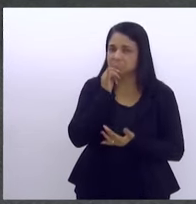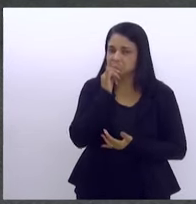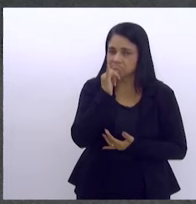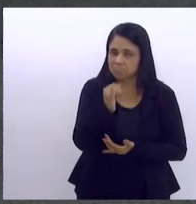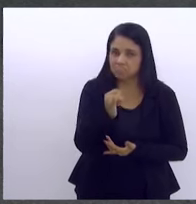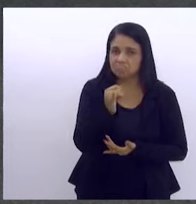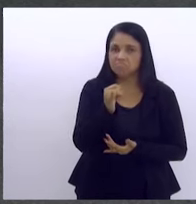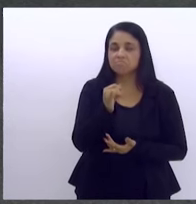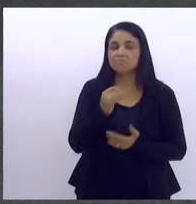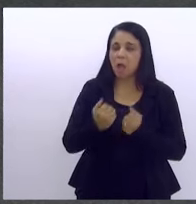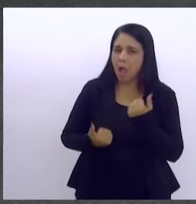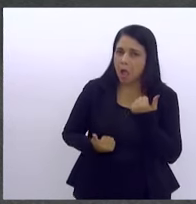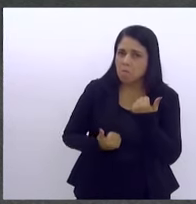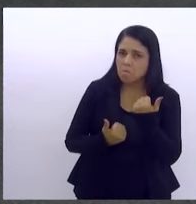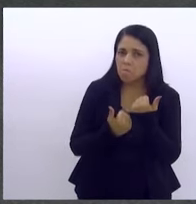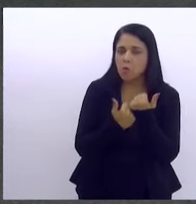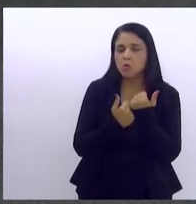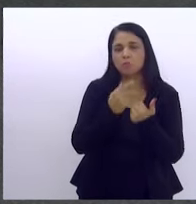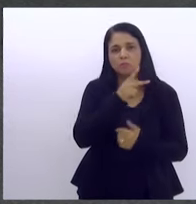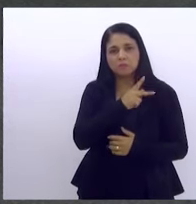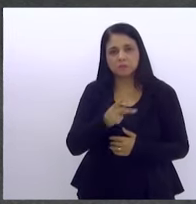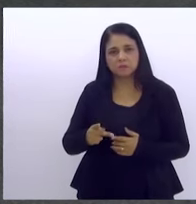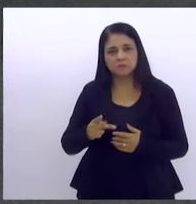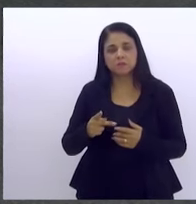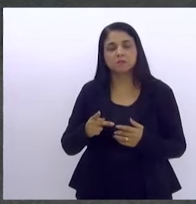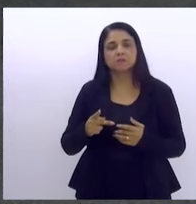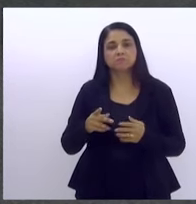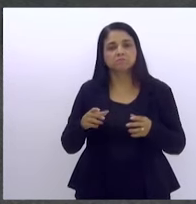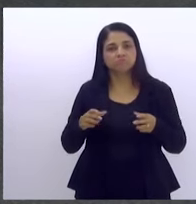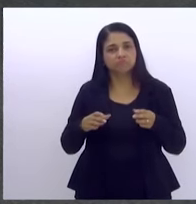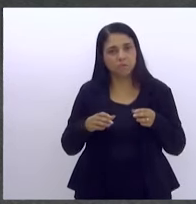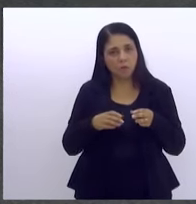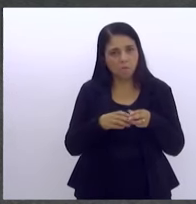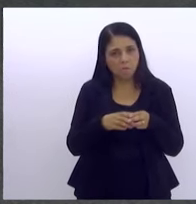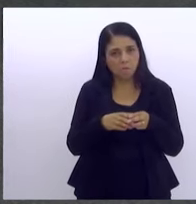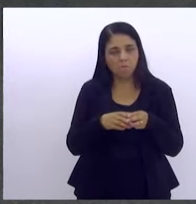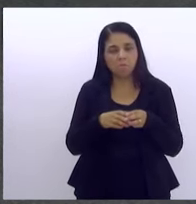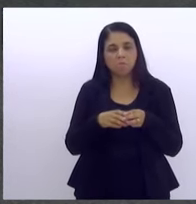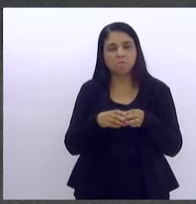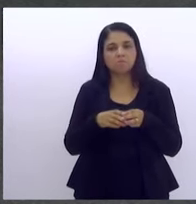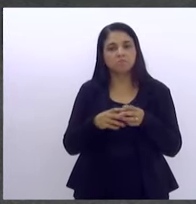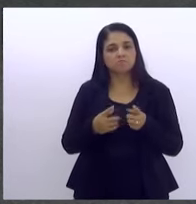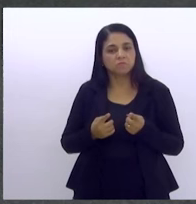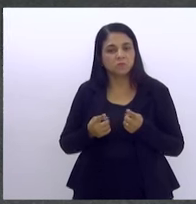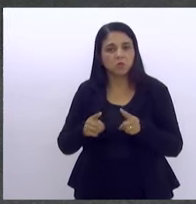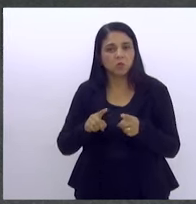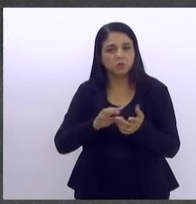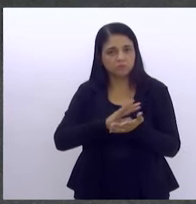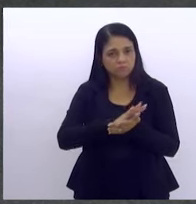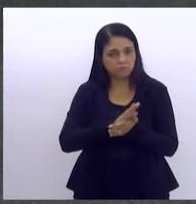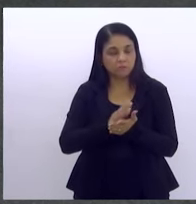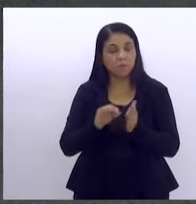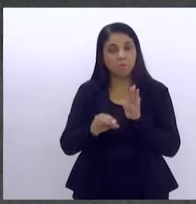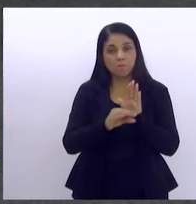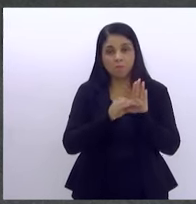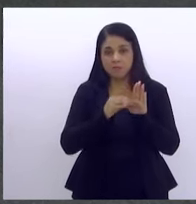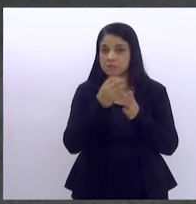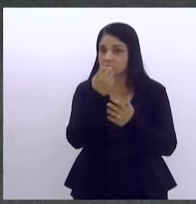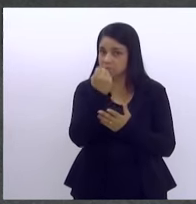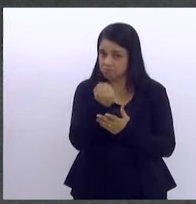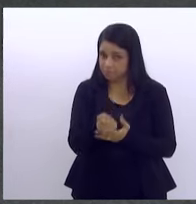nossa condição de apoio. Eu, como presidente da Comissão de Combate às Discriminações, dei um parecer favorável, entendendo